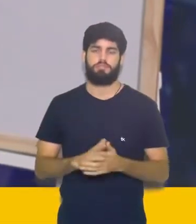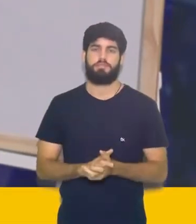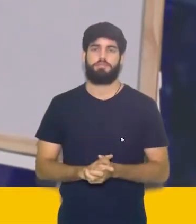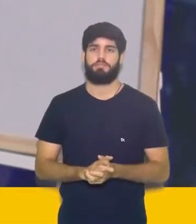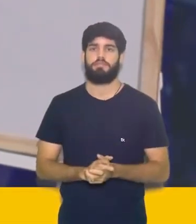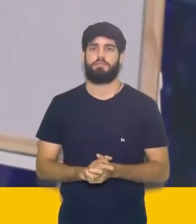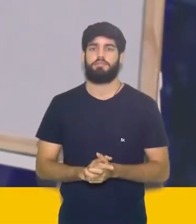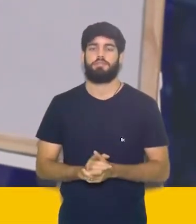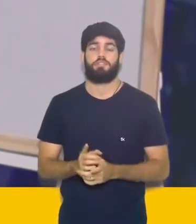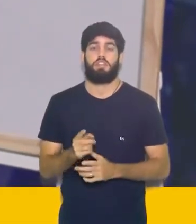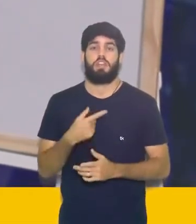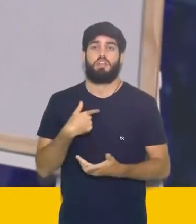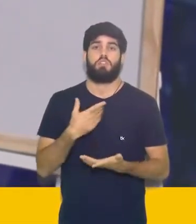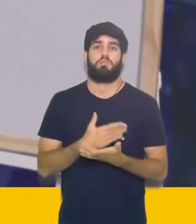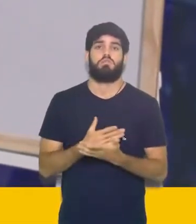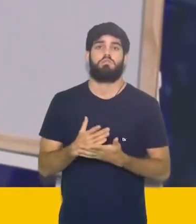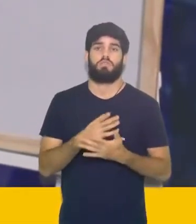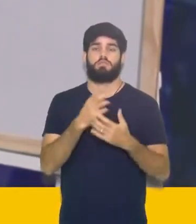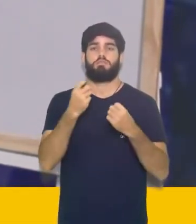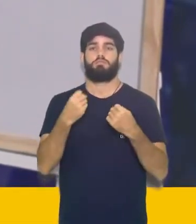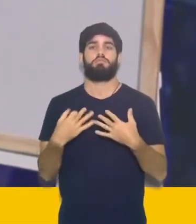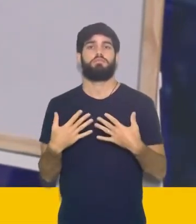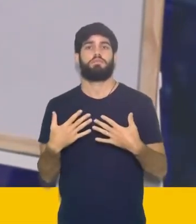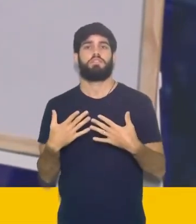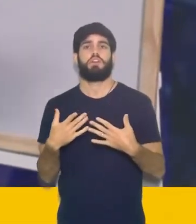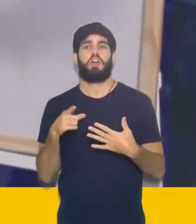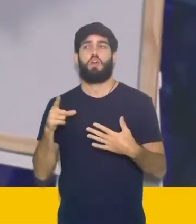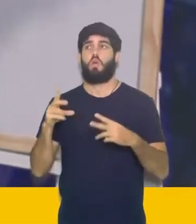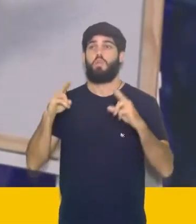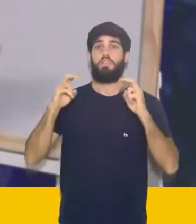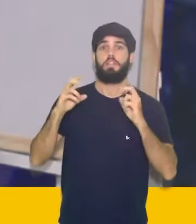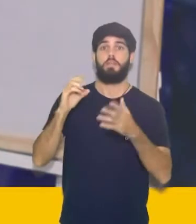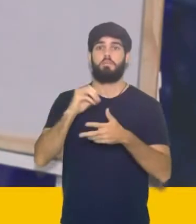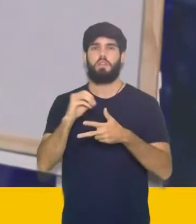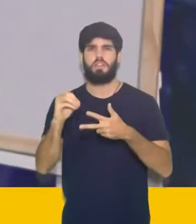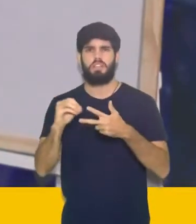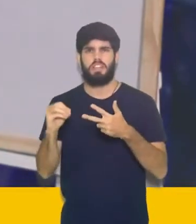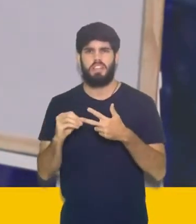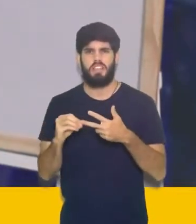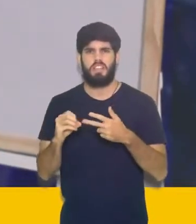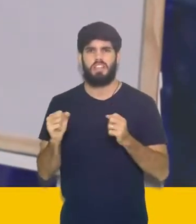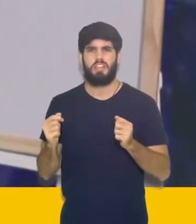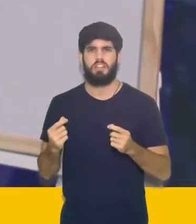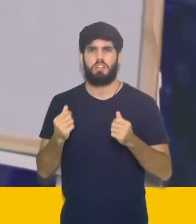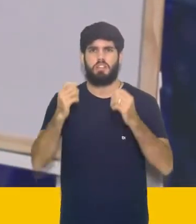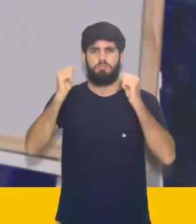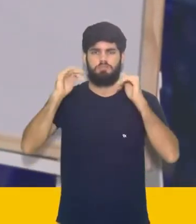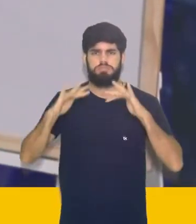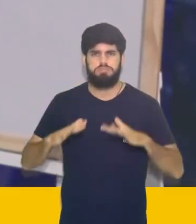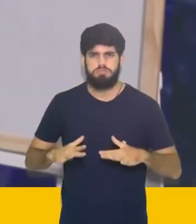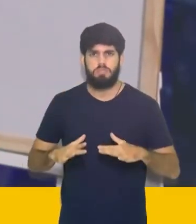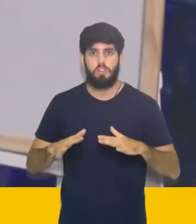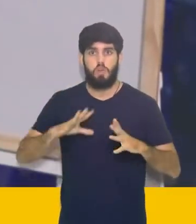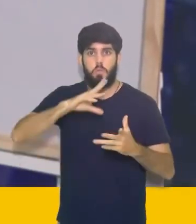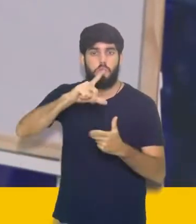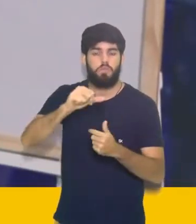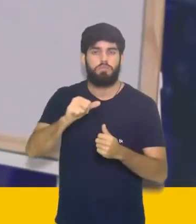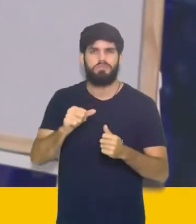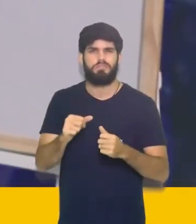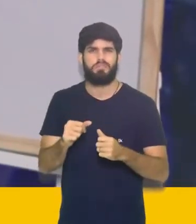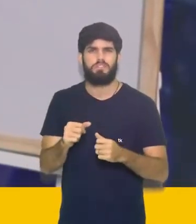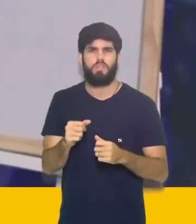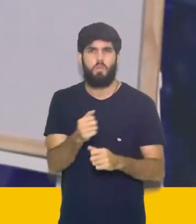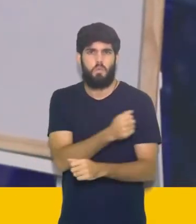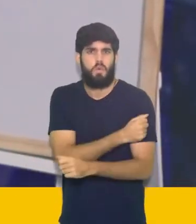e aí começou-se a dizer que o tema seria a crise internacional. Hã? Crise internacional?